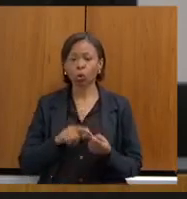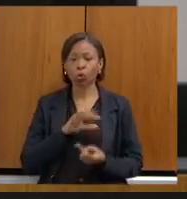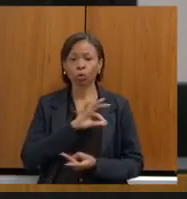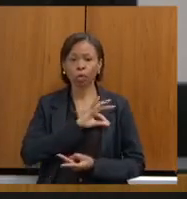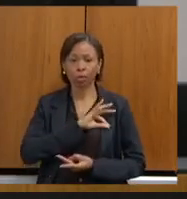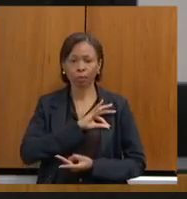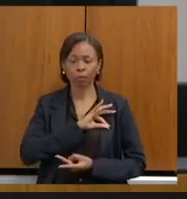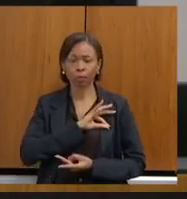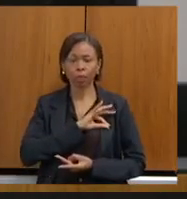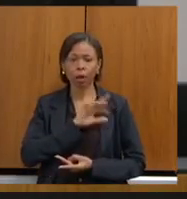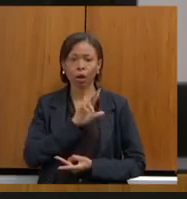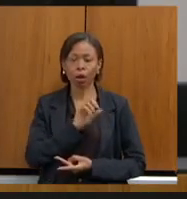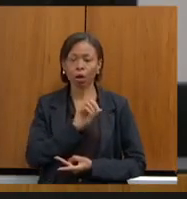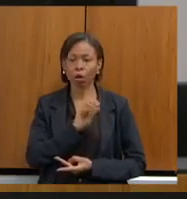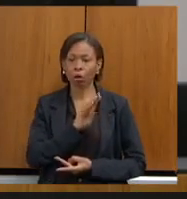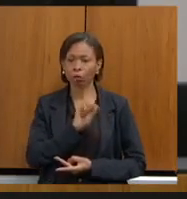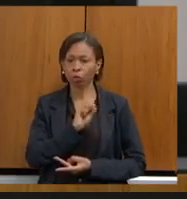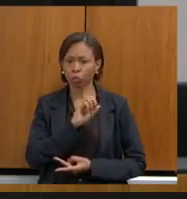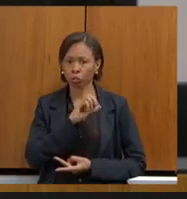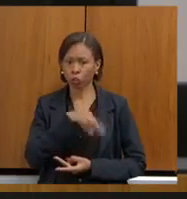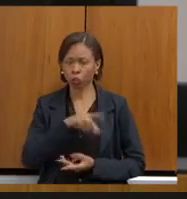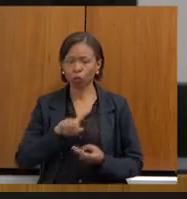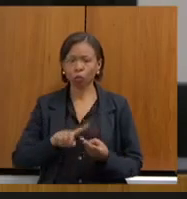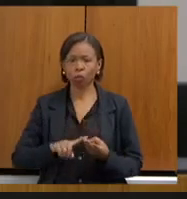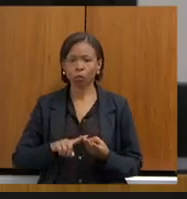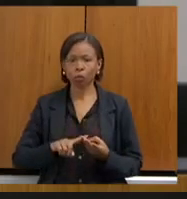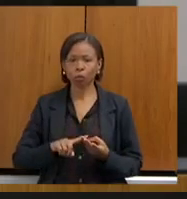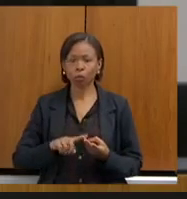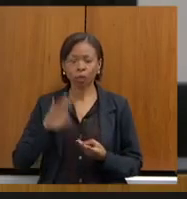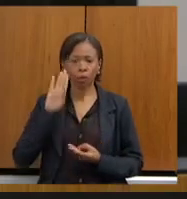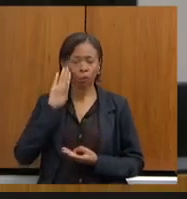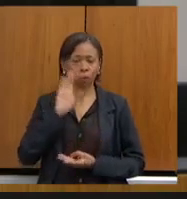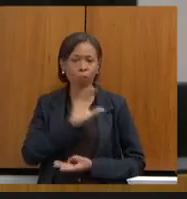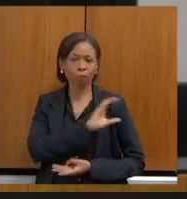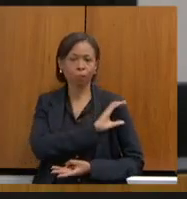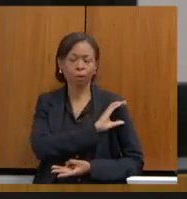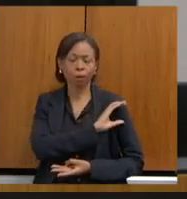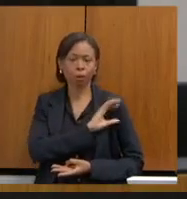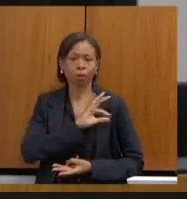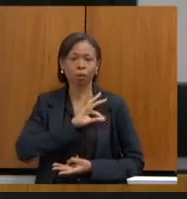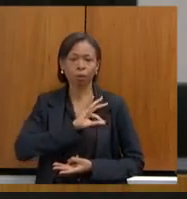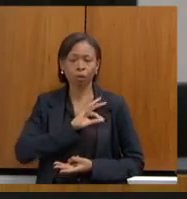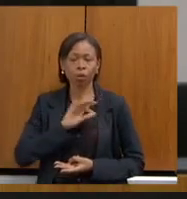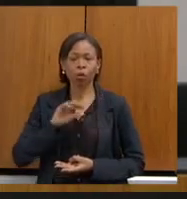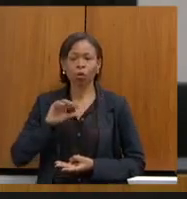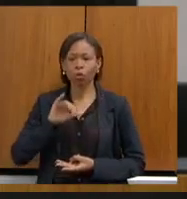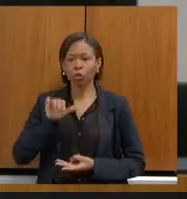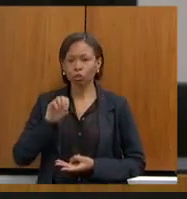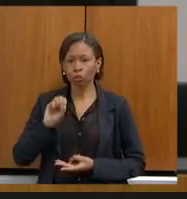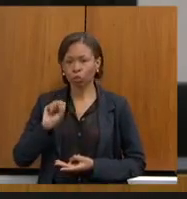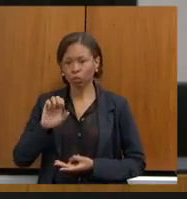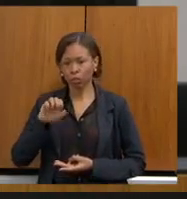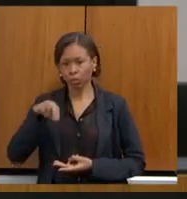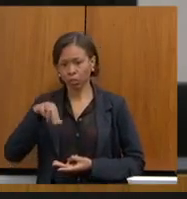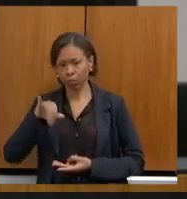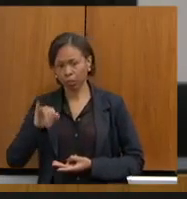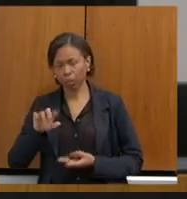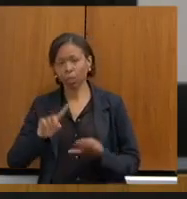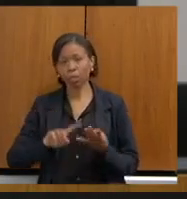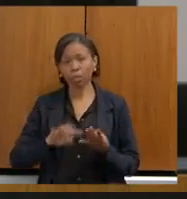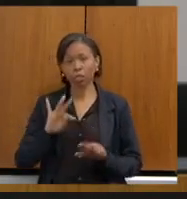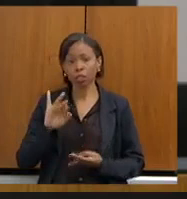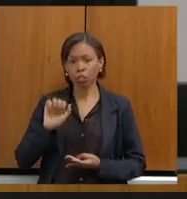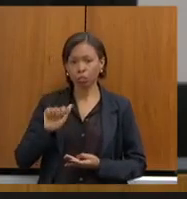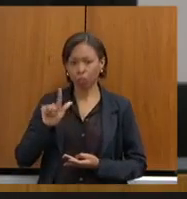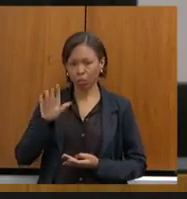Pereira capitão PM Roseli Rocha de Andrade e o 1º Tenente Thiago Fernandes Palmeira da